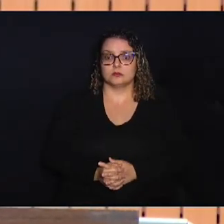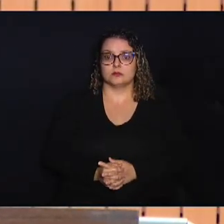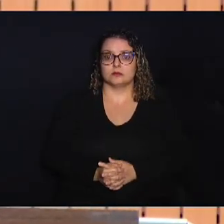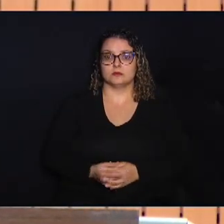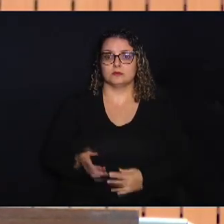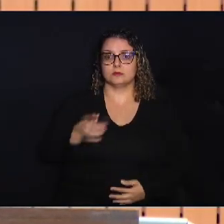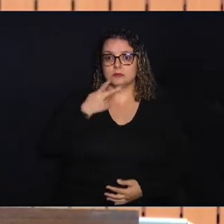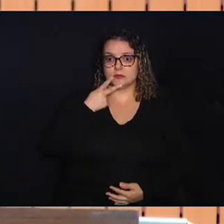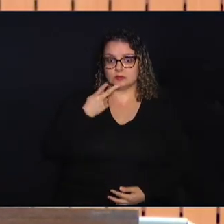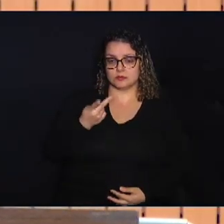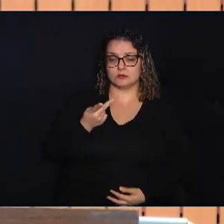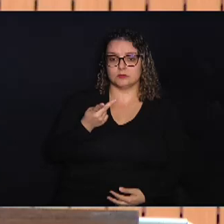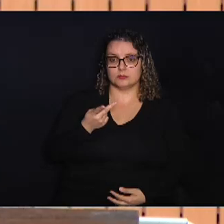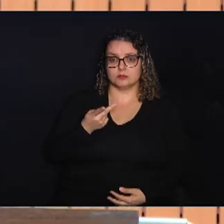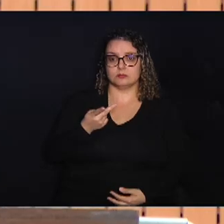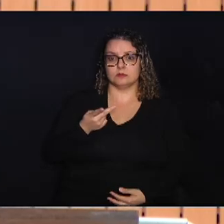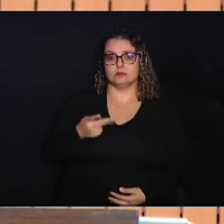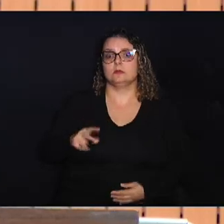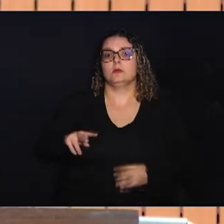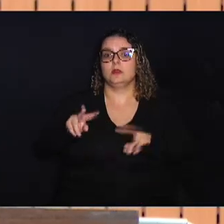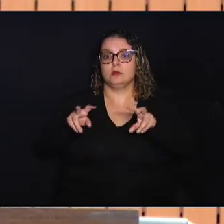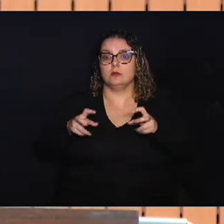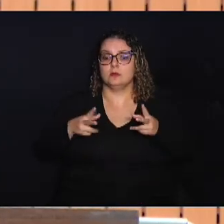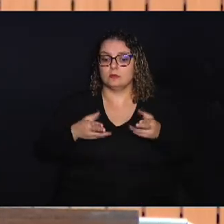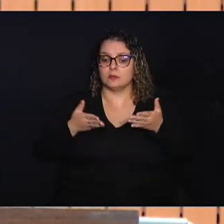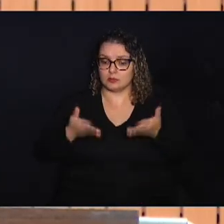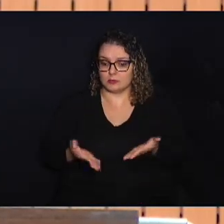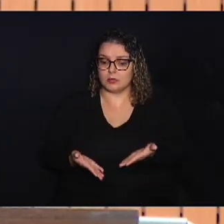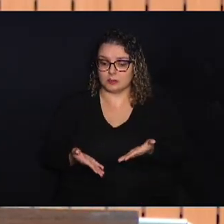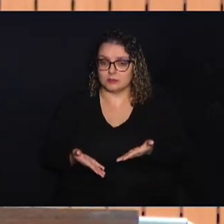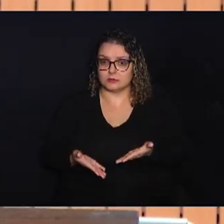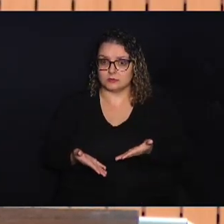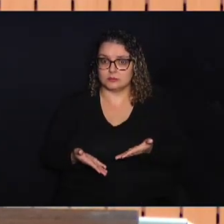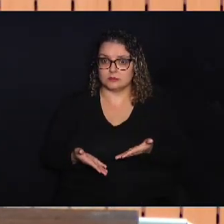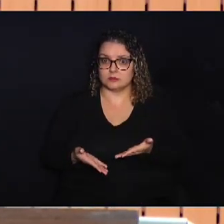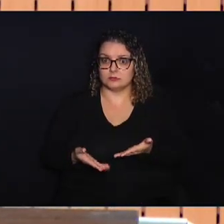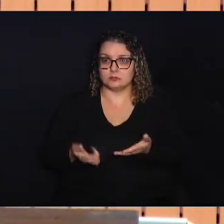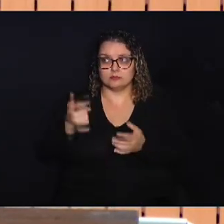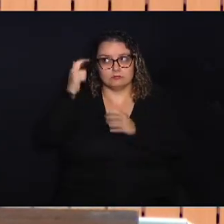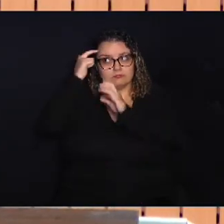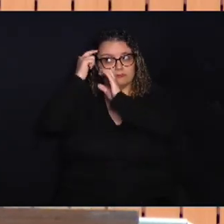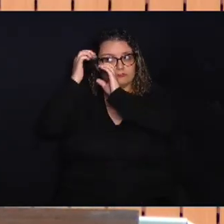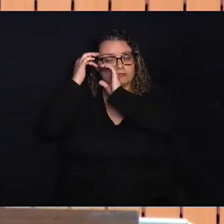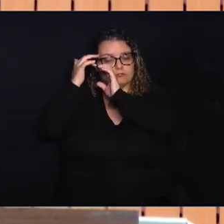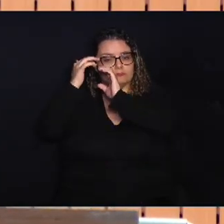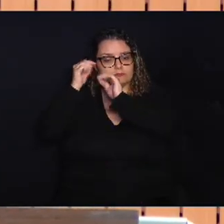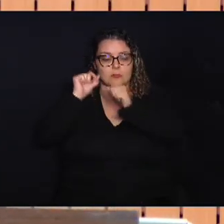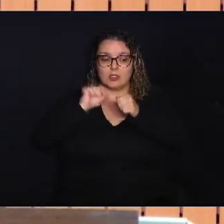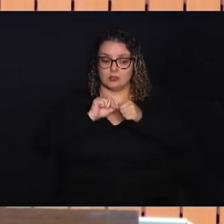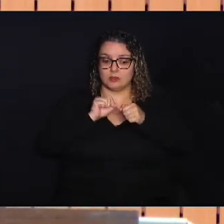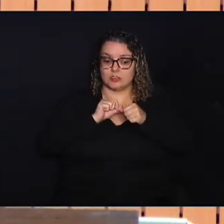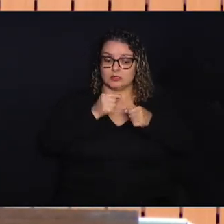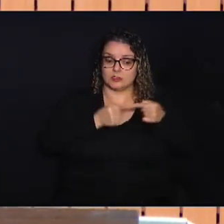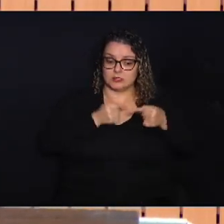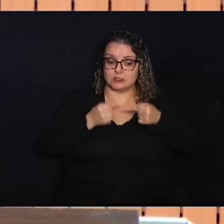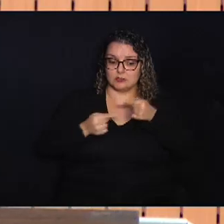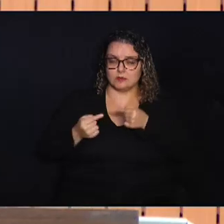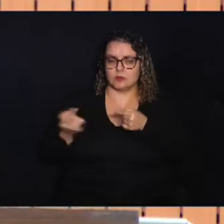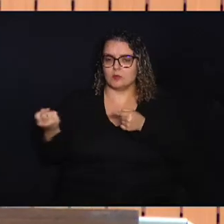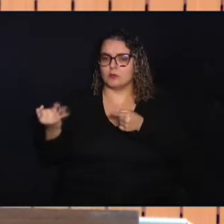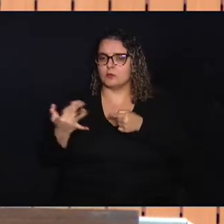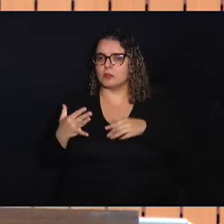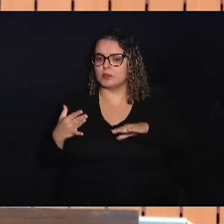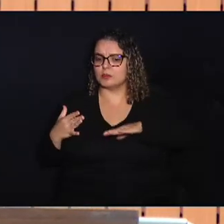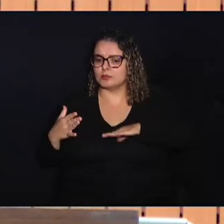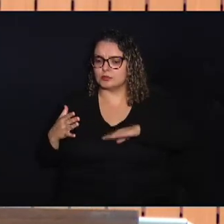que trazer um tema como esse, ele nos remete a debater o quanto os municípios